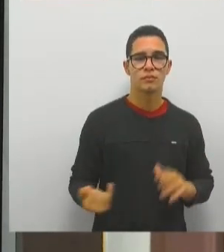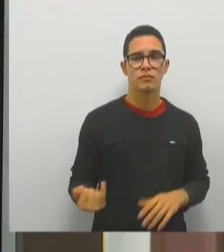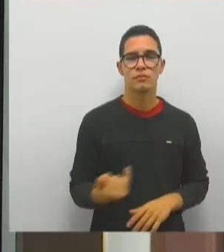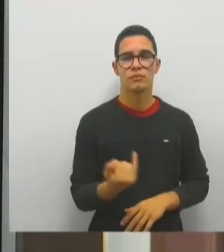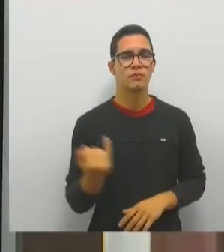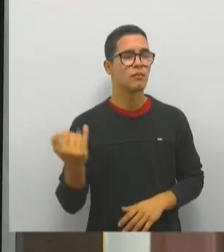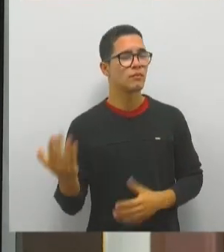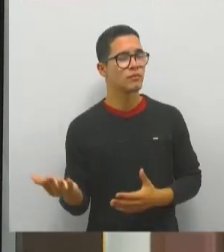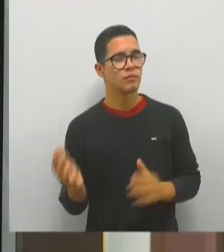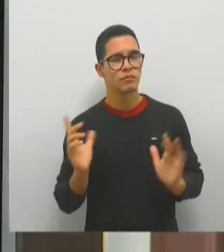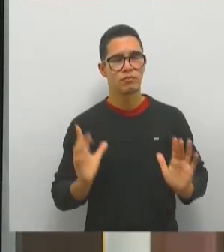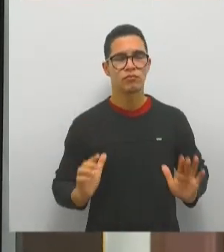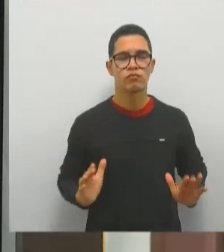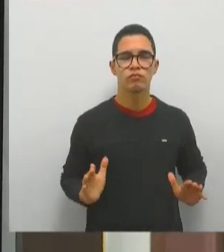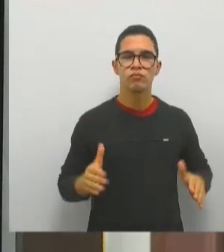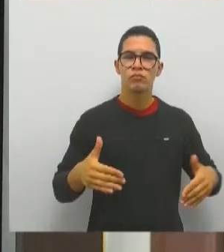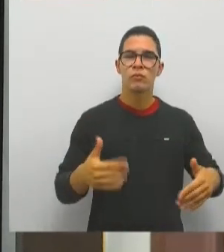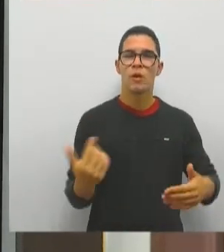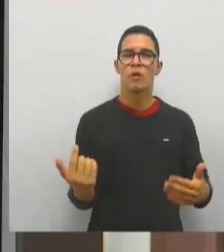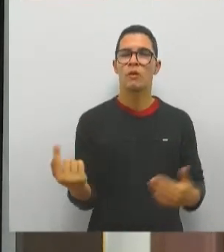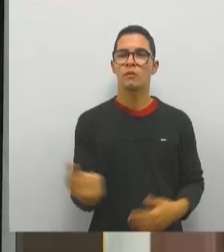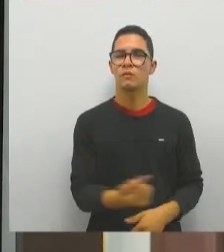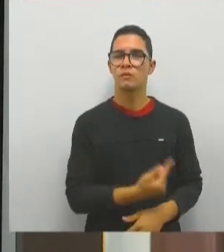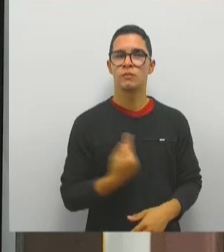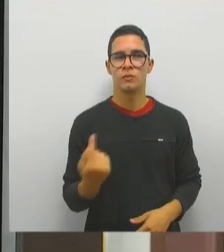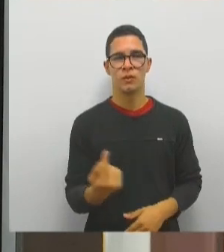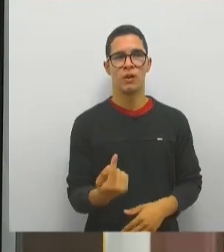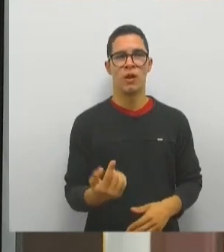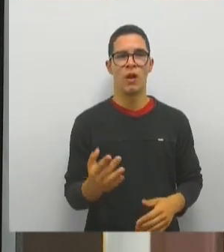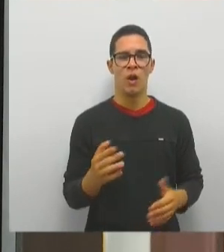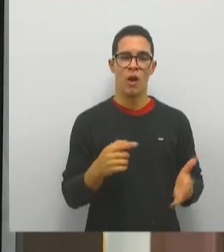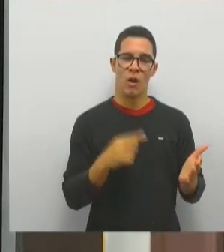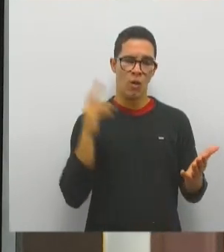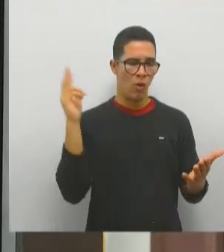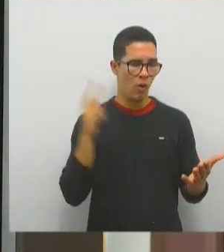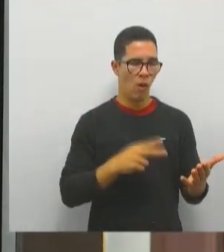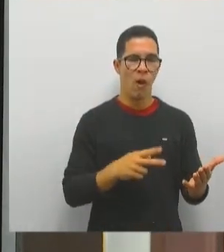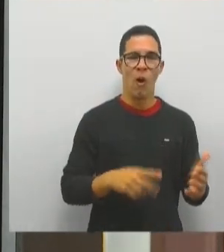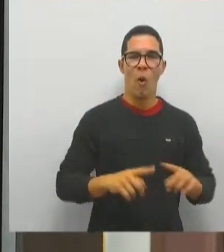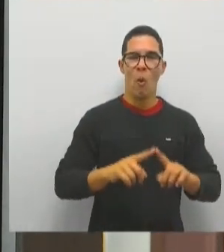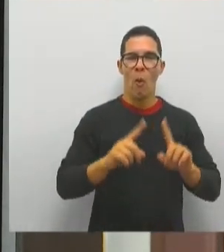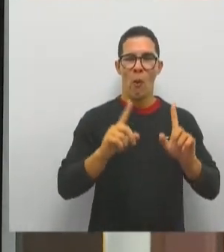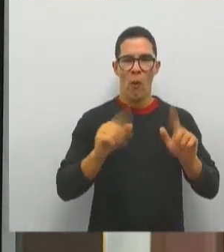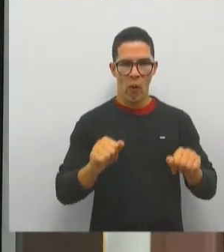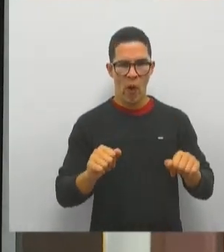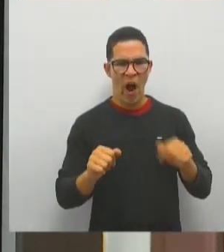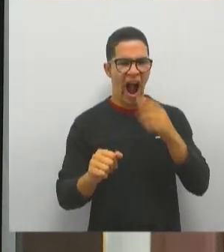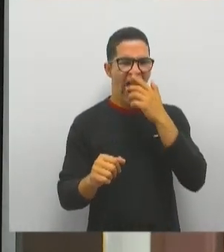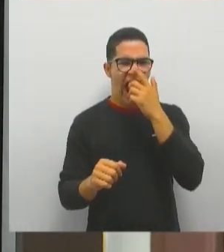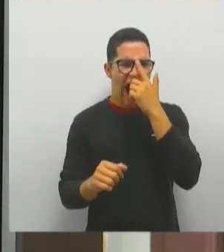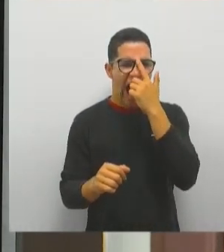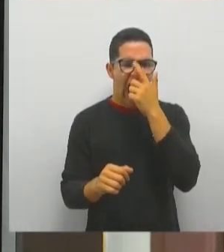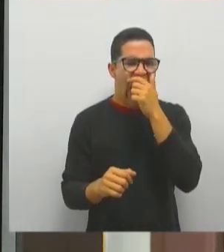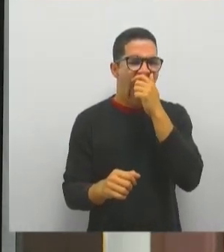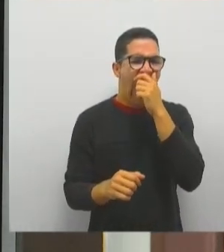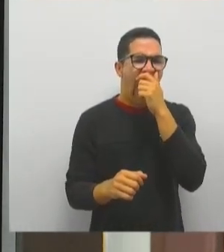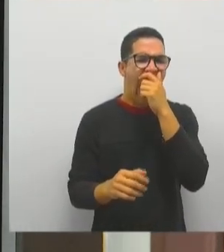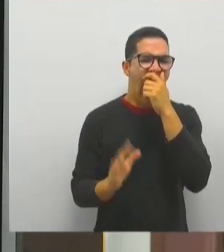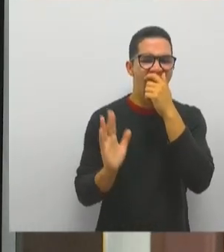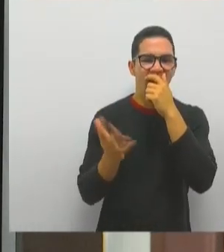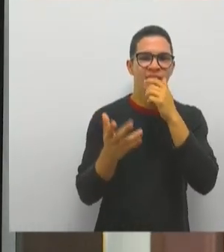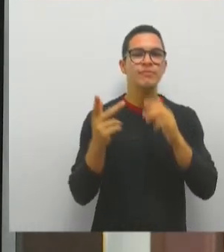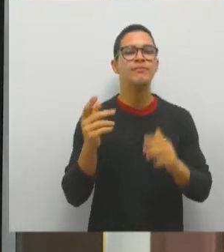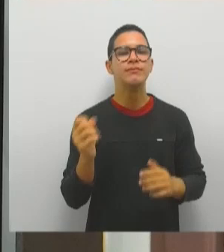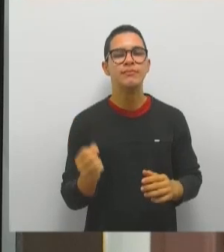Eu gostaria de chamar a atenção de todos para esse projeto. É através do servidor municipal. É um projeto que já